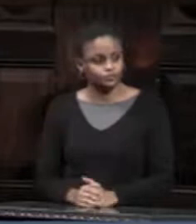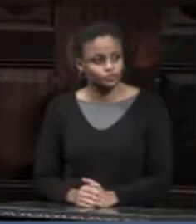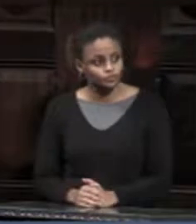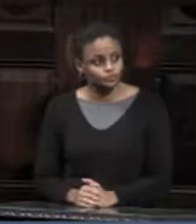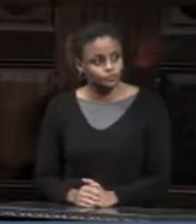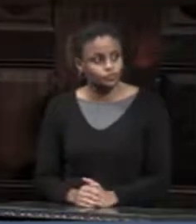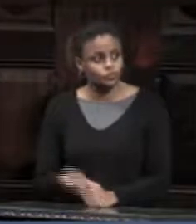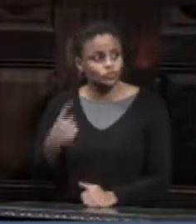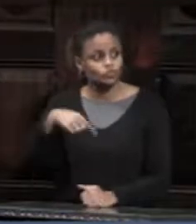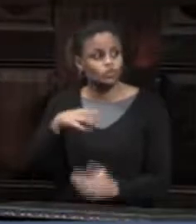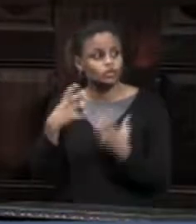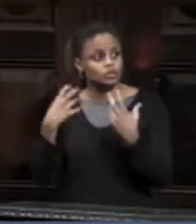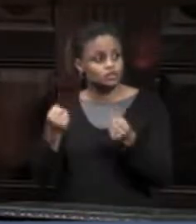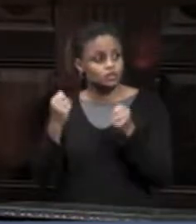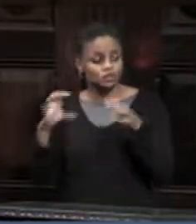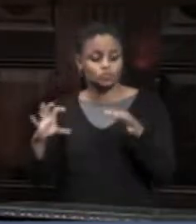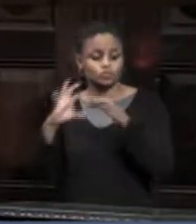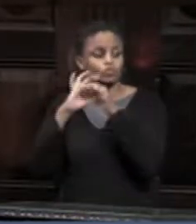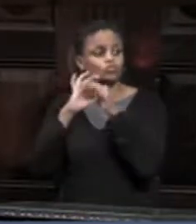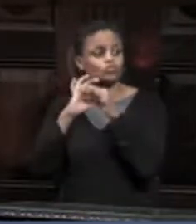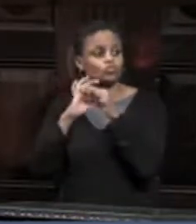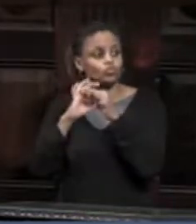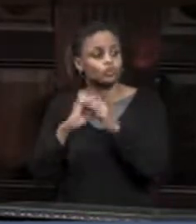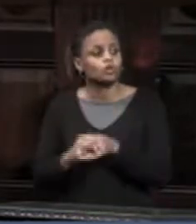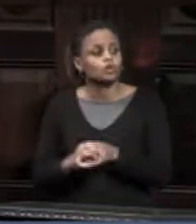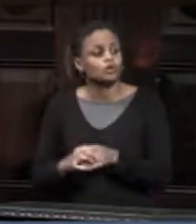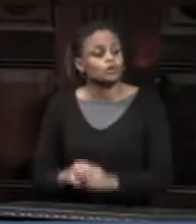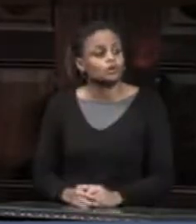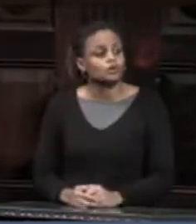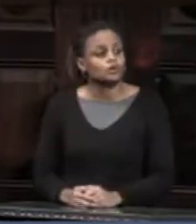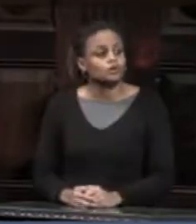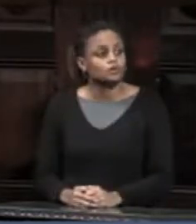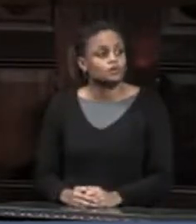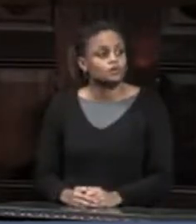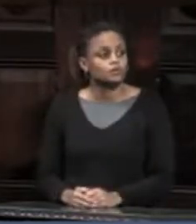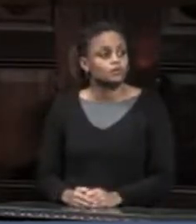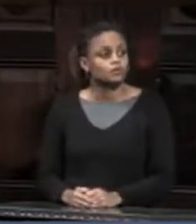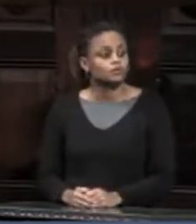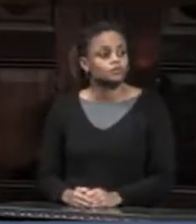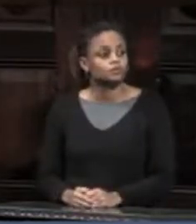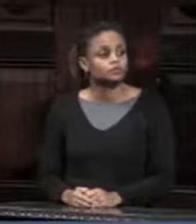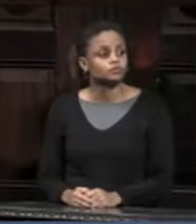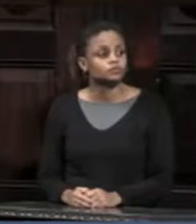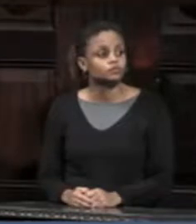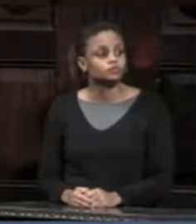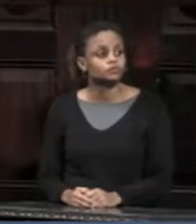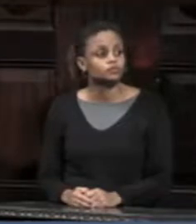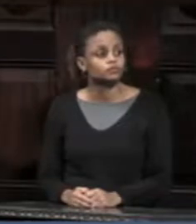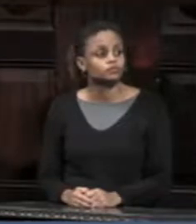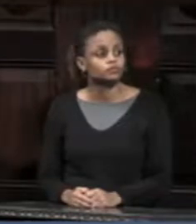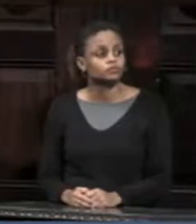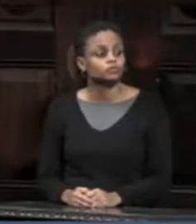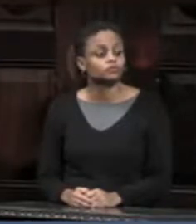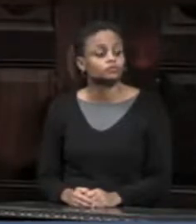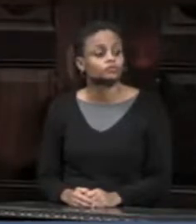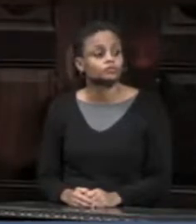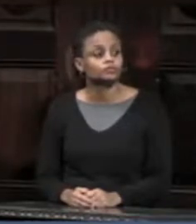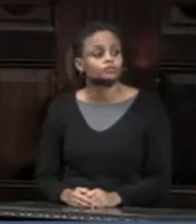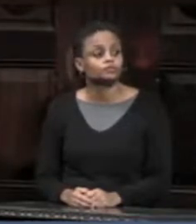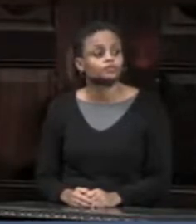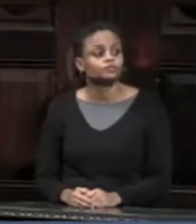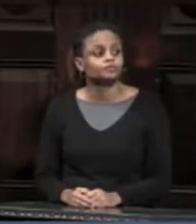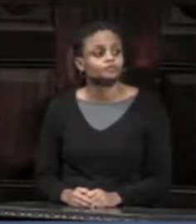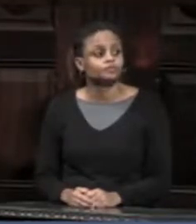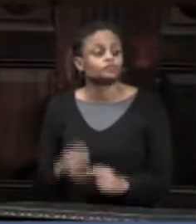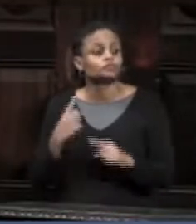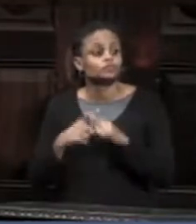quando aceitamos essa incumbência é exatamente quando objetivos também